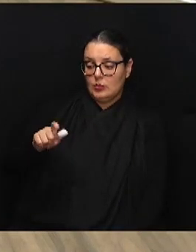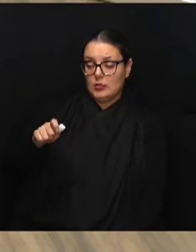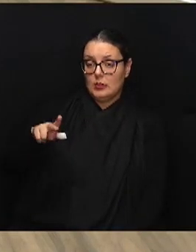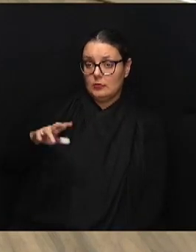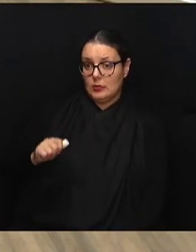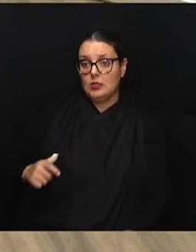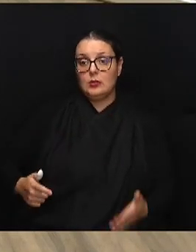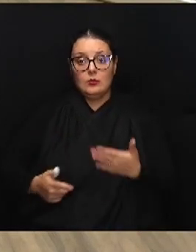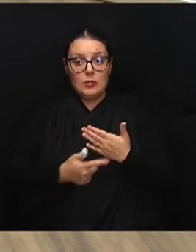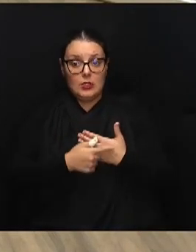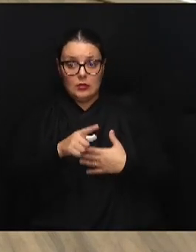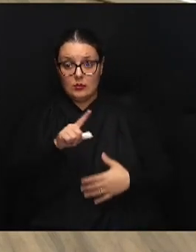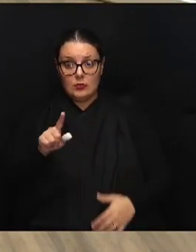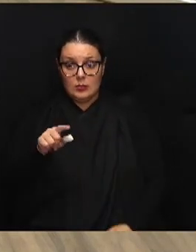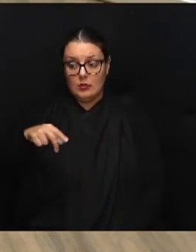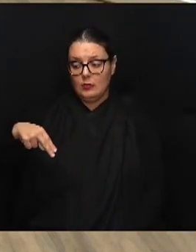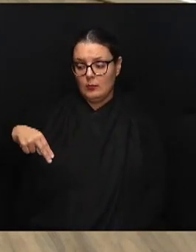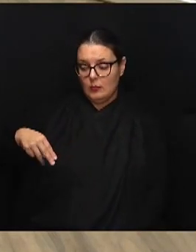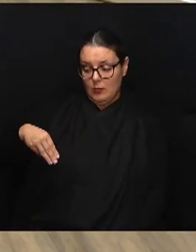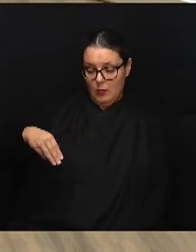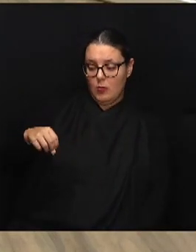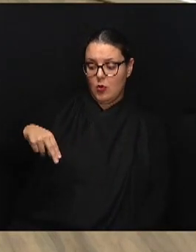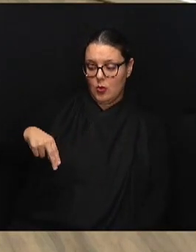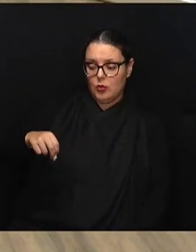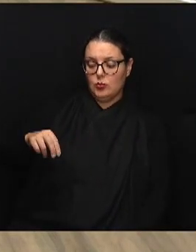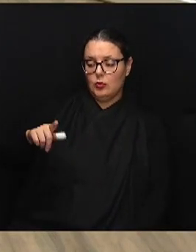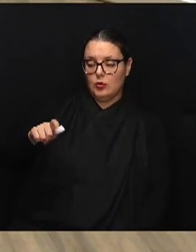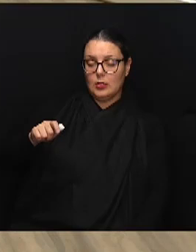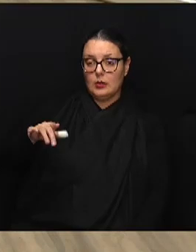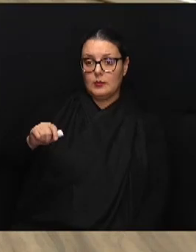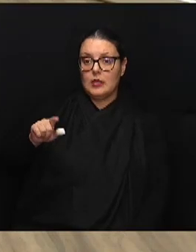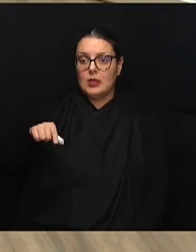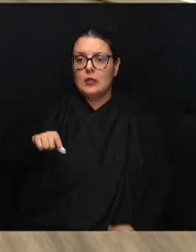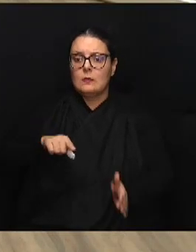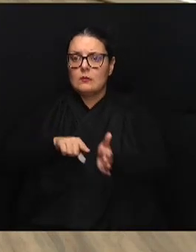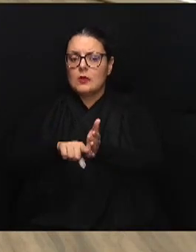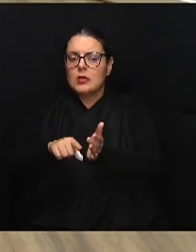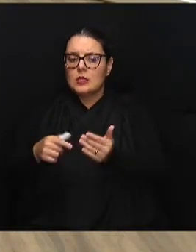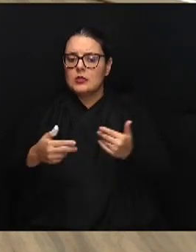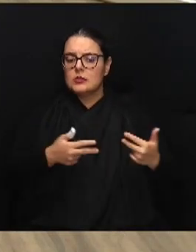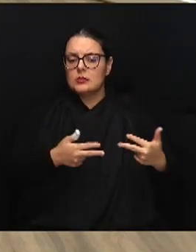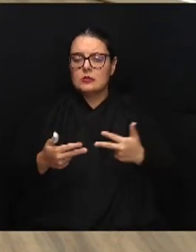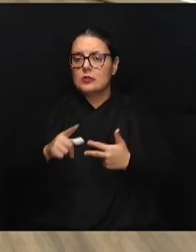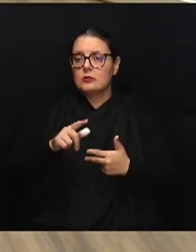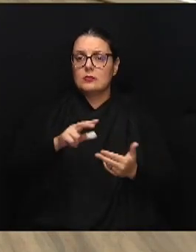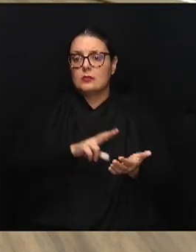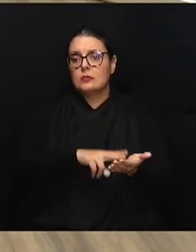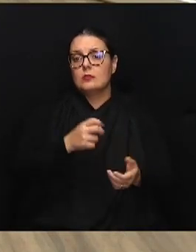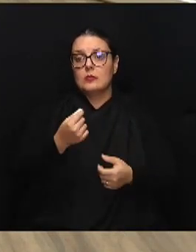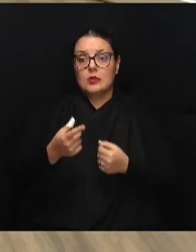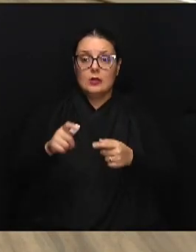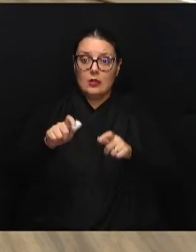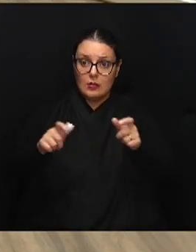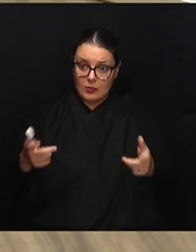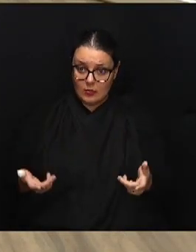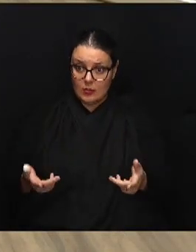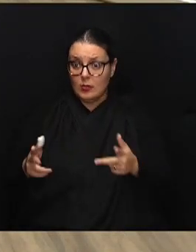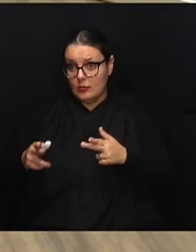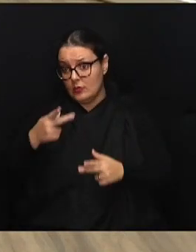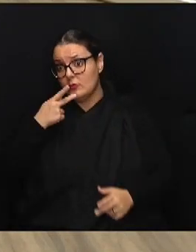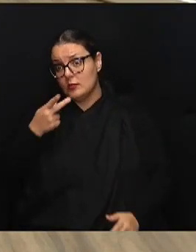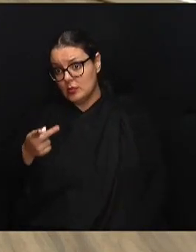papel da não monogamia é justamente questionar essa ordem, que ela não tem sido vantajosa para algumas pessoas, como a gente